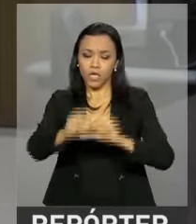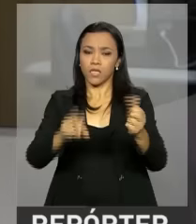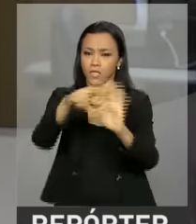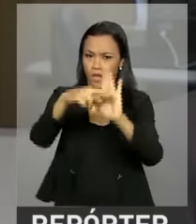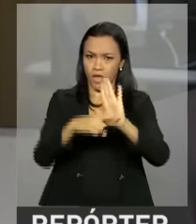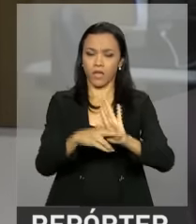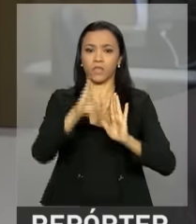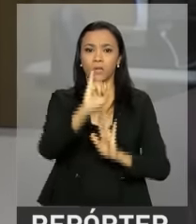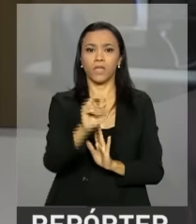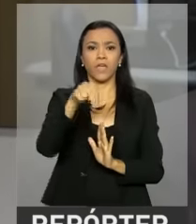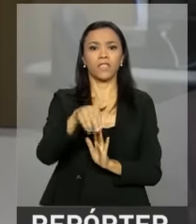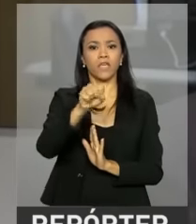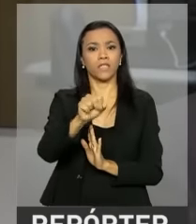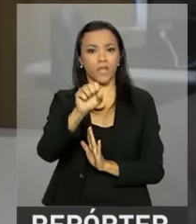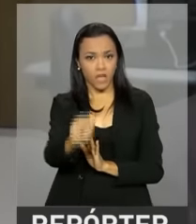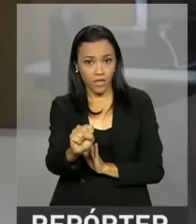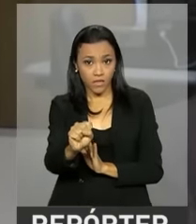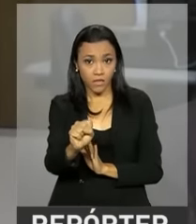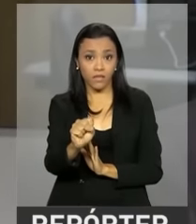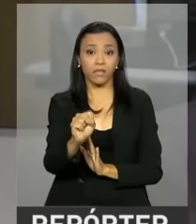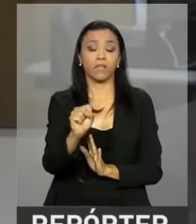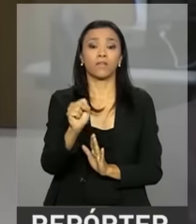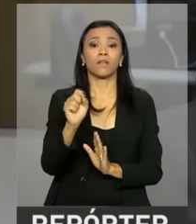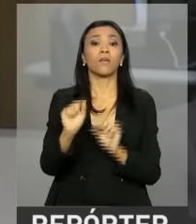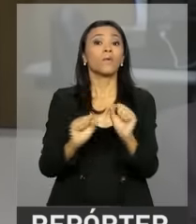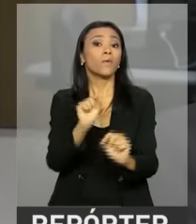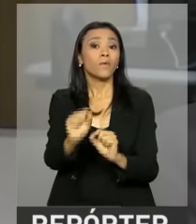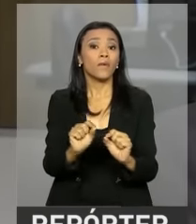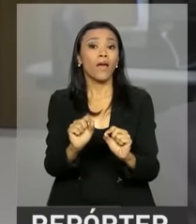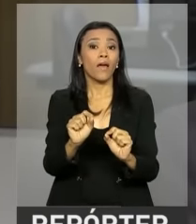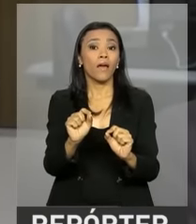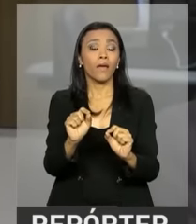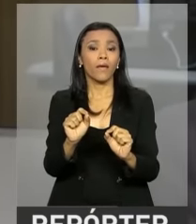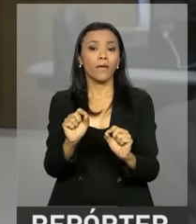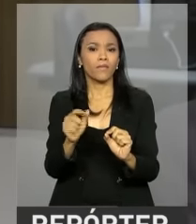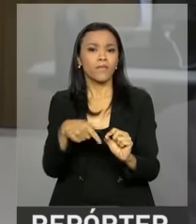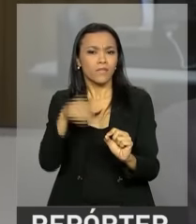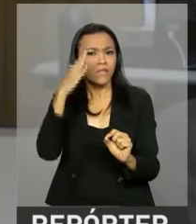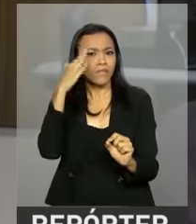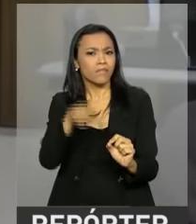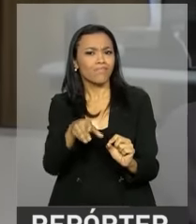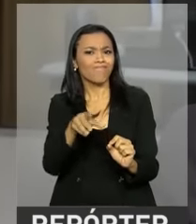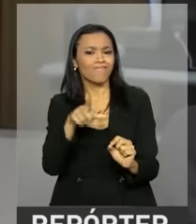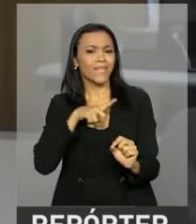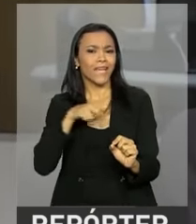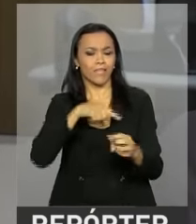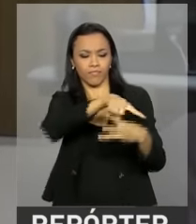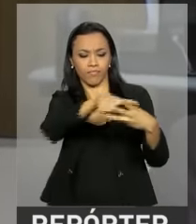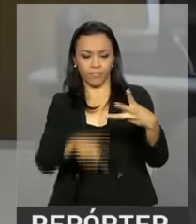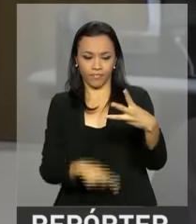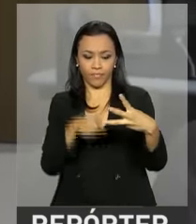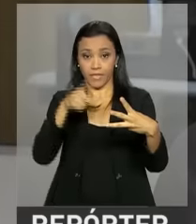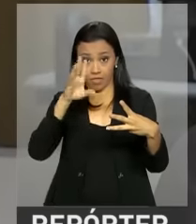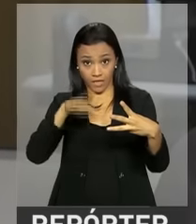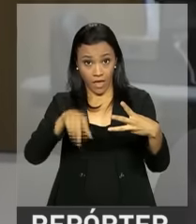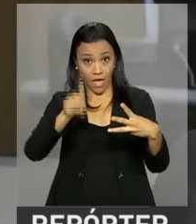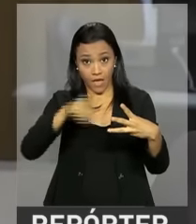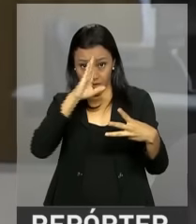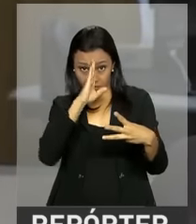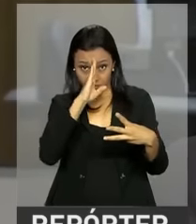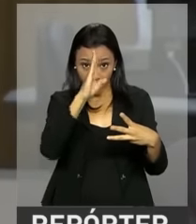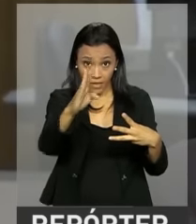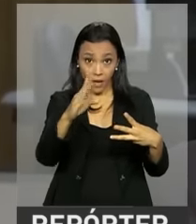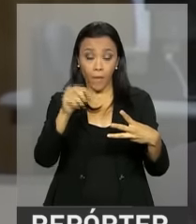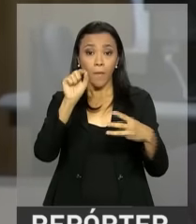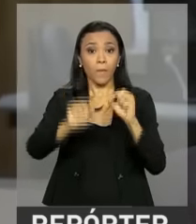chamo de atualização da legislação trabalhista ela ah se estabelece em três eixos que são fundamentais